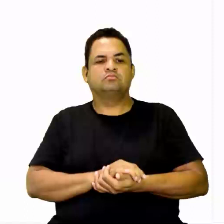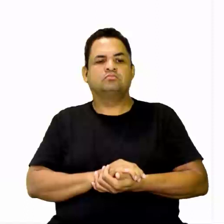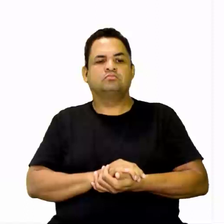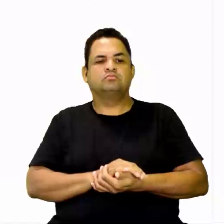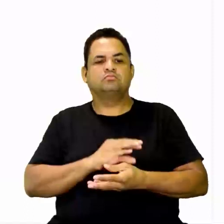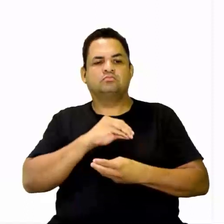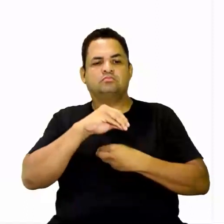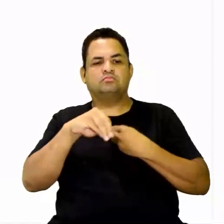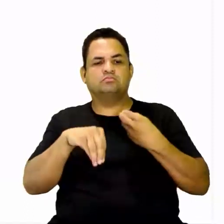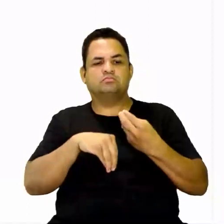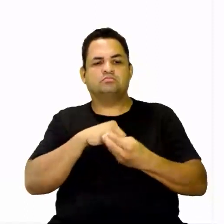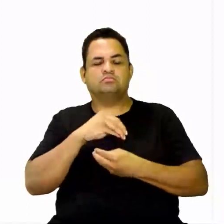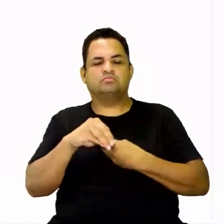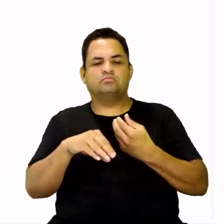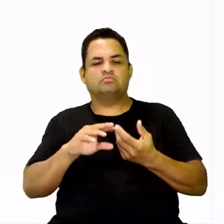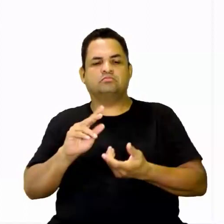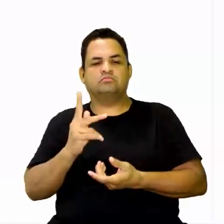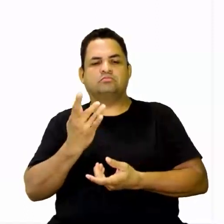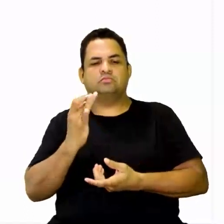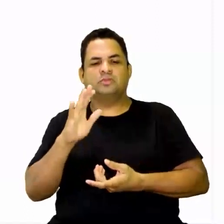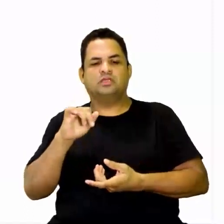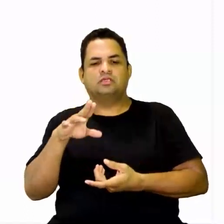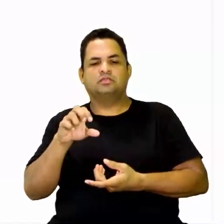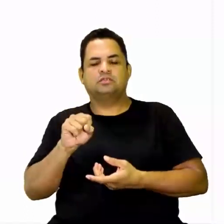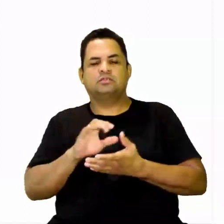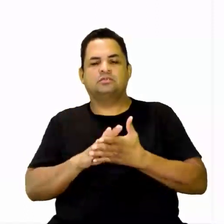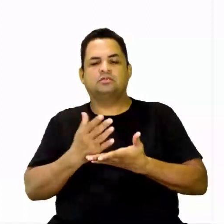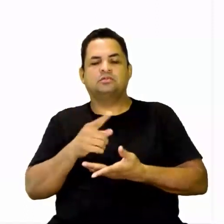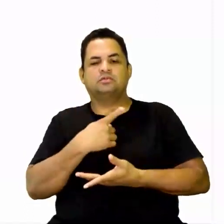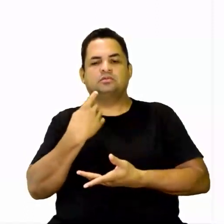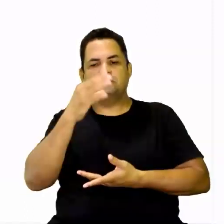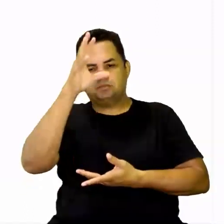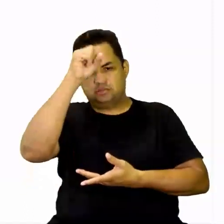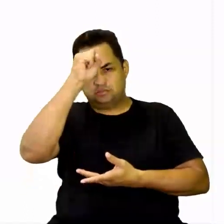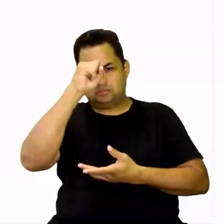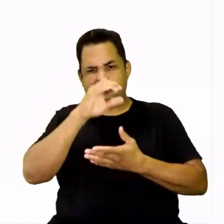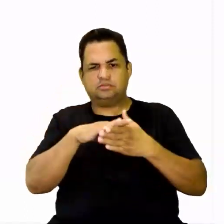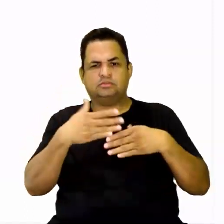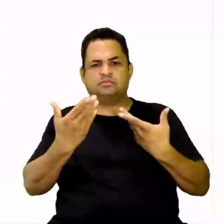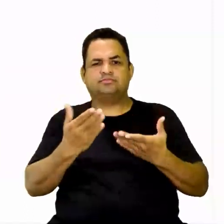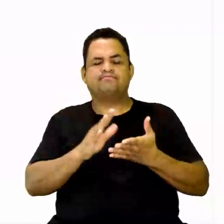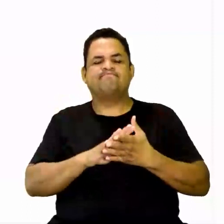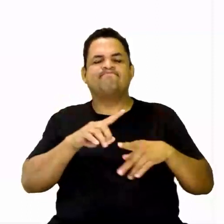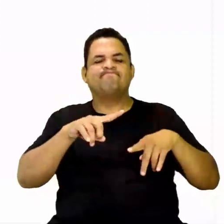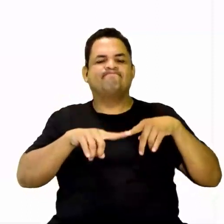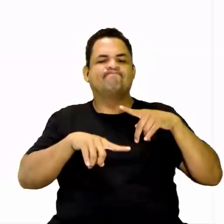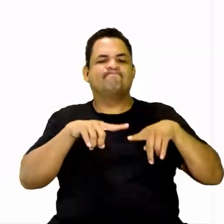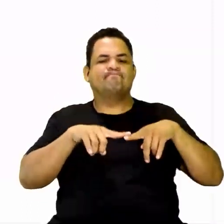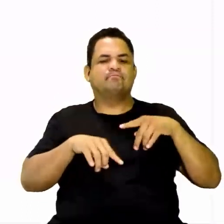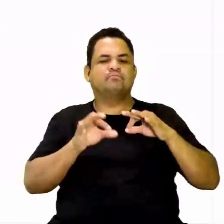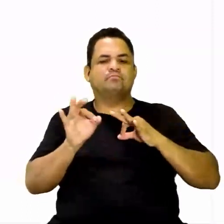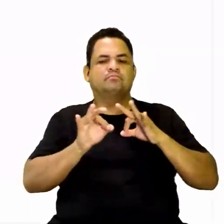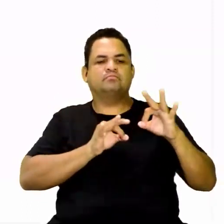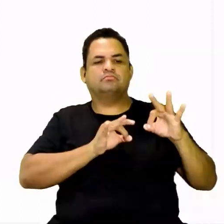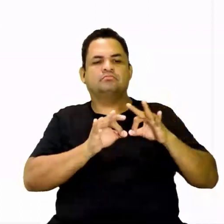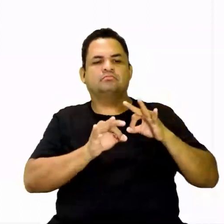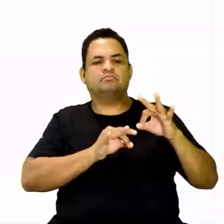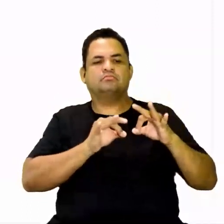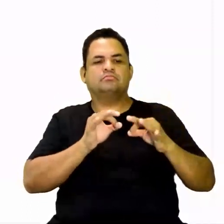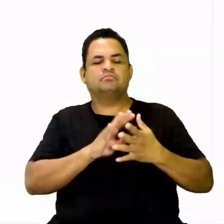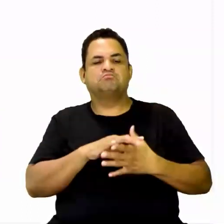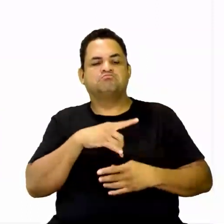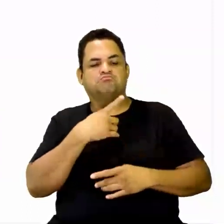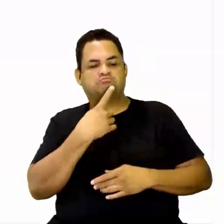misturas heterogêneas, o que nós aprendemos? Nós aprendemos que mistura heterogênea são materiais